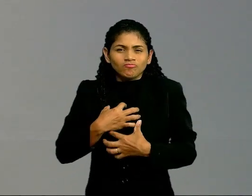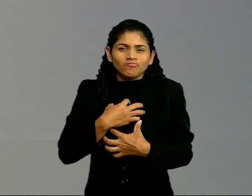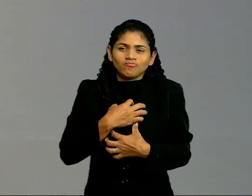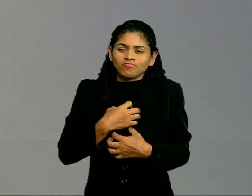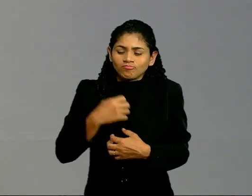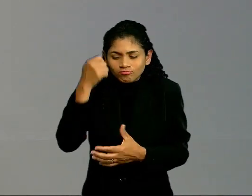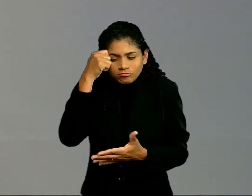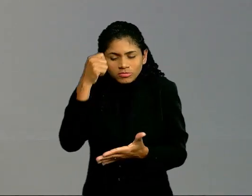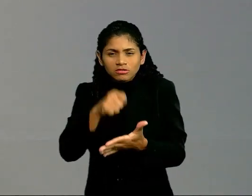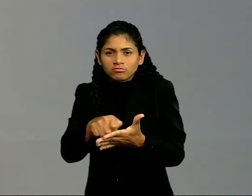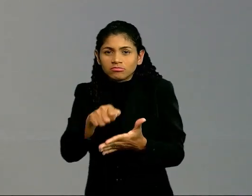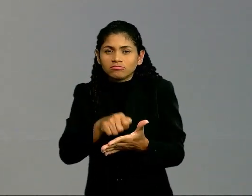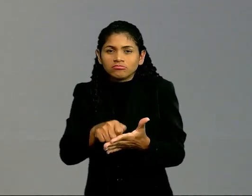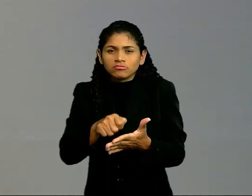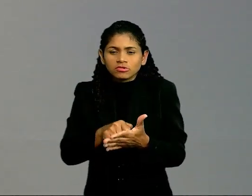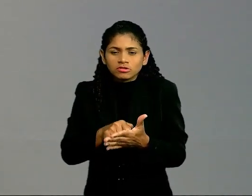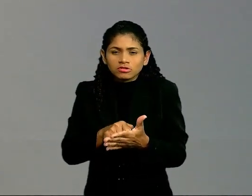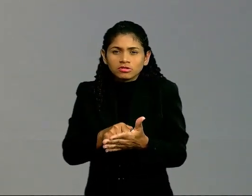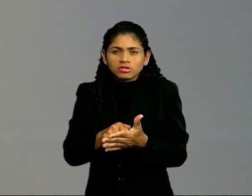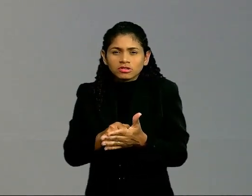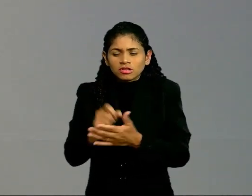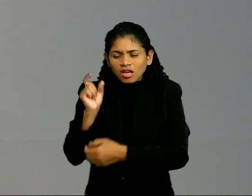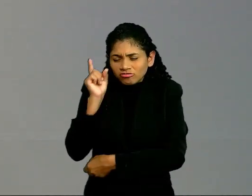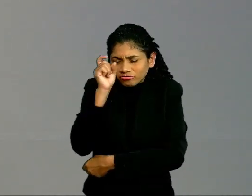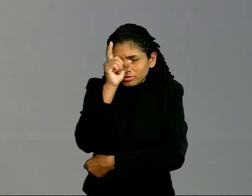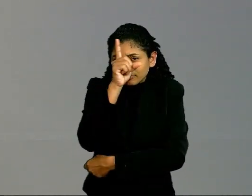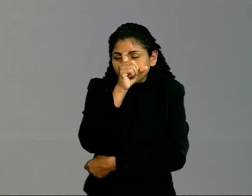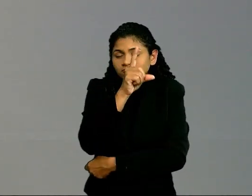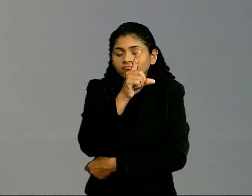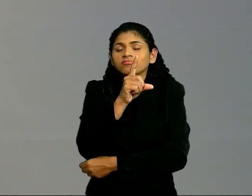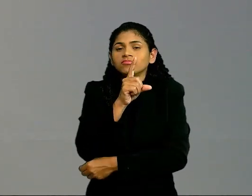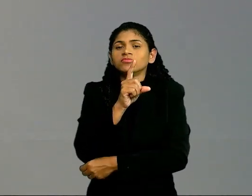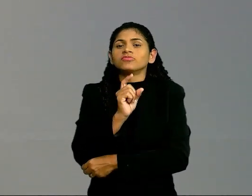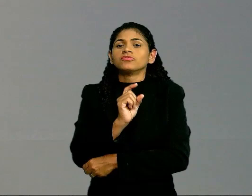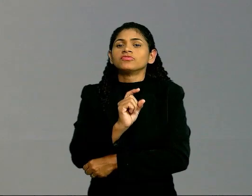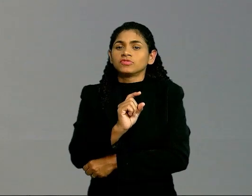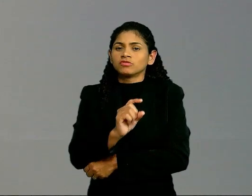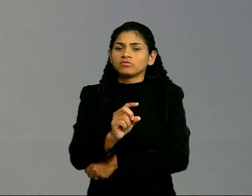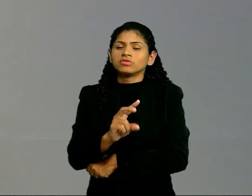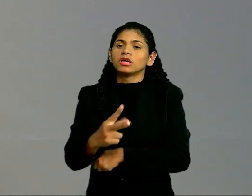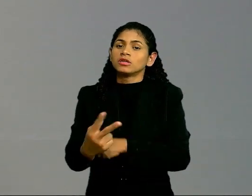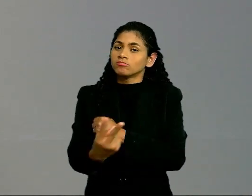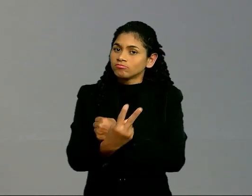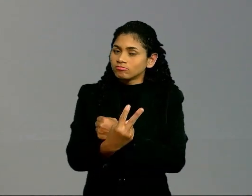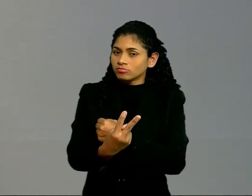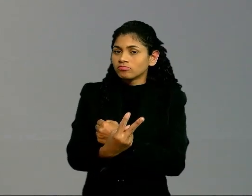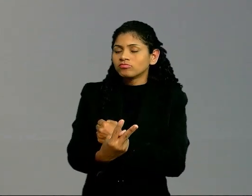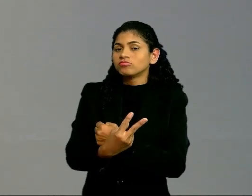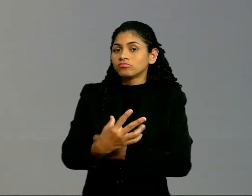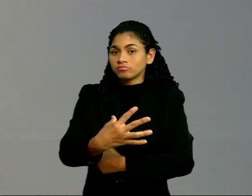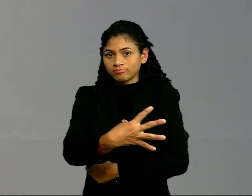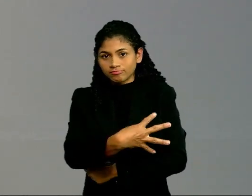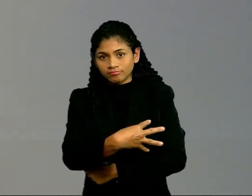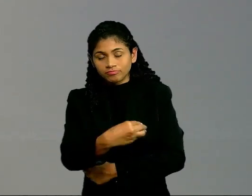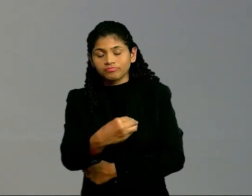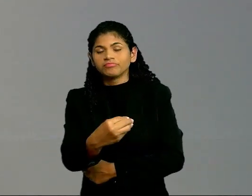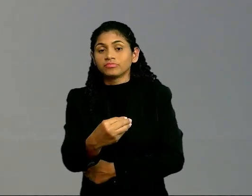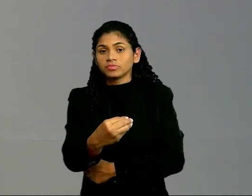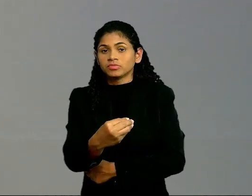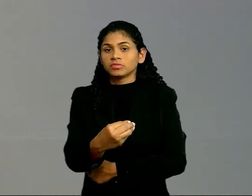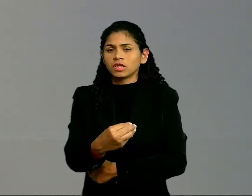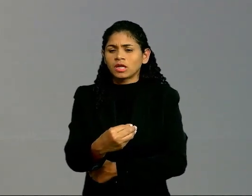escritora, essa dificuldade que ela tem de manter os filhos. Quer dizer, ela trabalha tanto, desenvolve ali